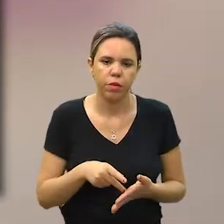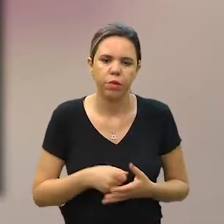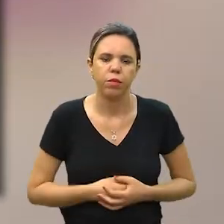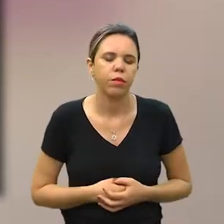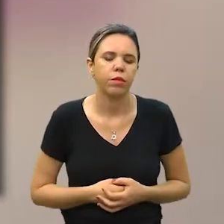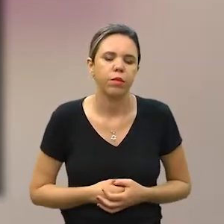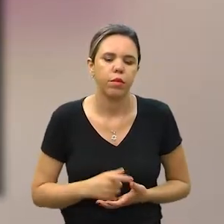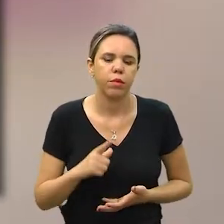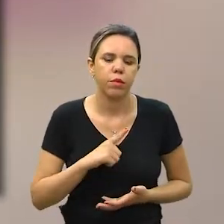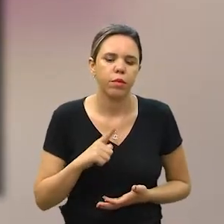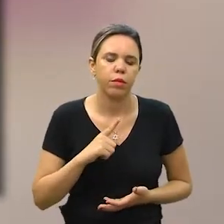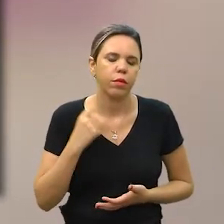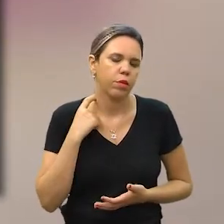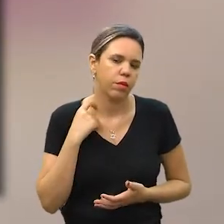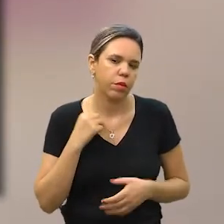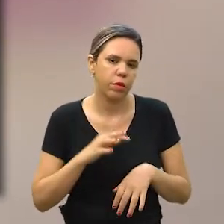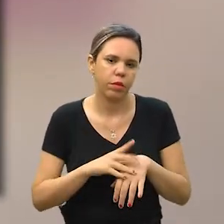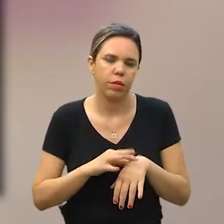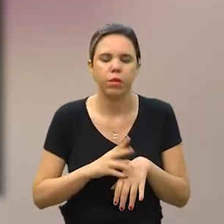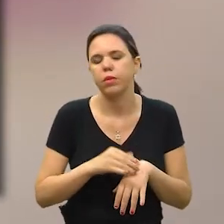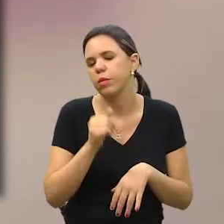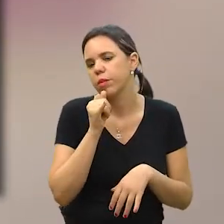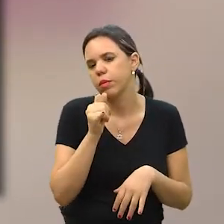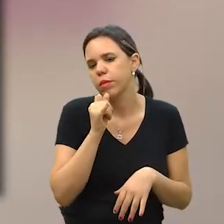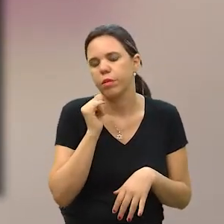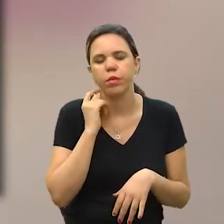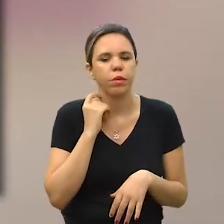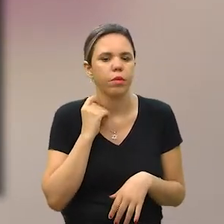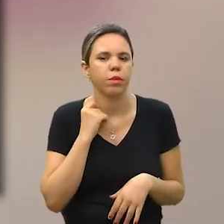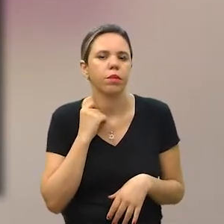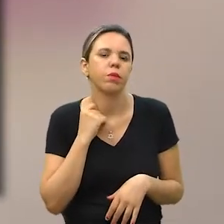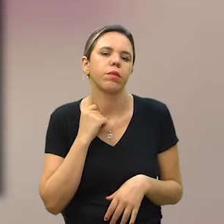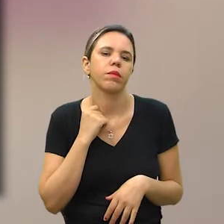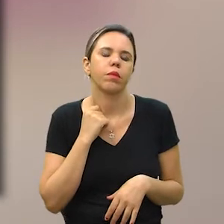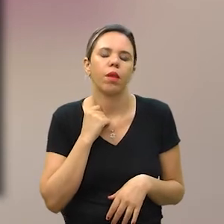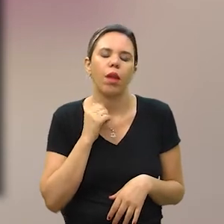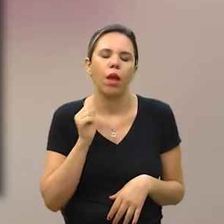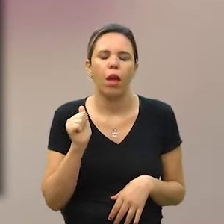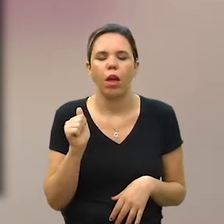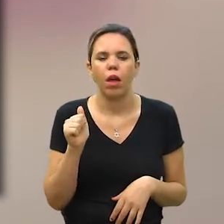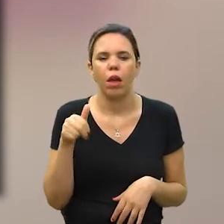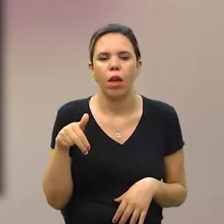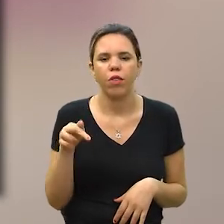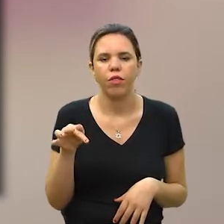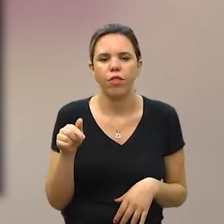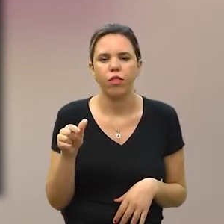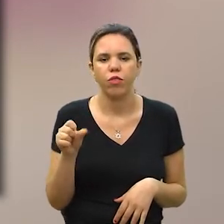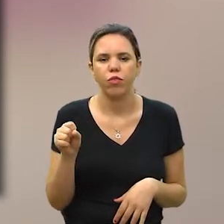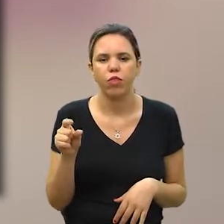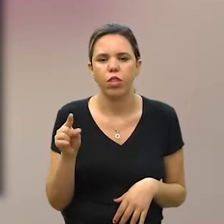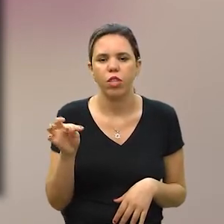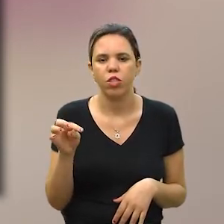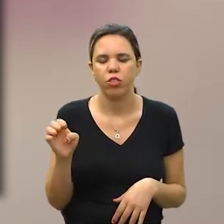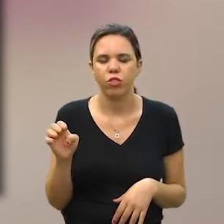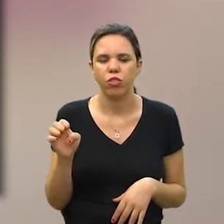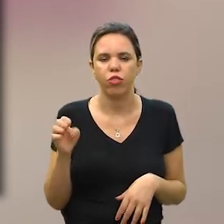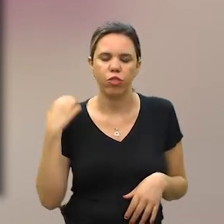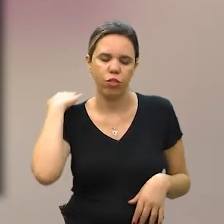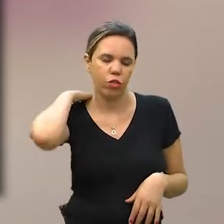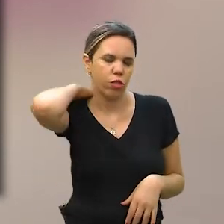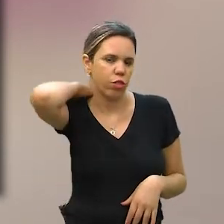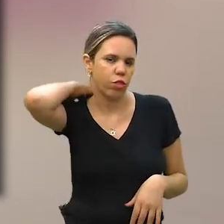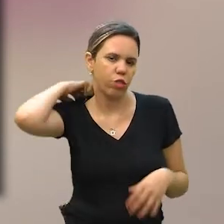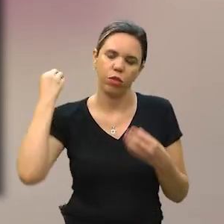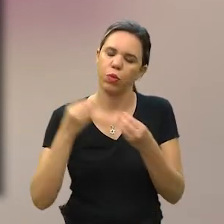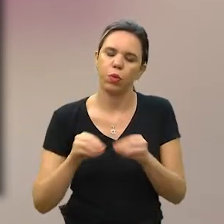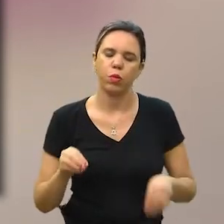querida. Então, existem algumas patologias, como, por exemplo, essa síndrome antifosfolípide, é a patologia mais trombogênica que